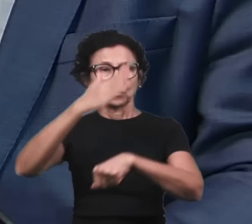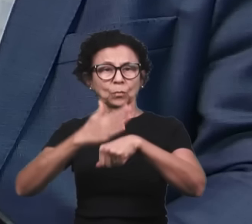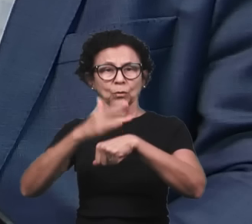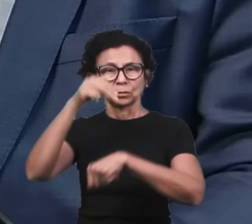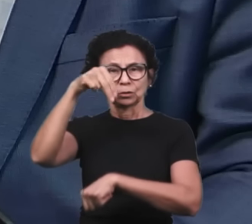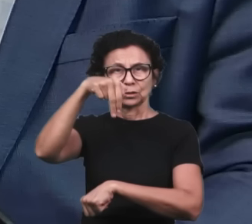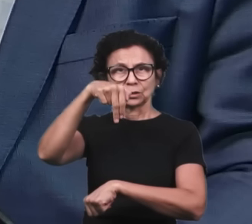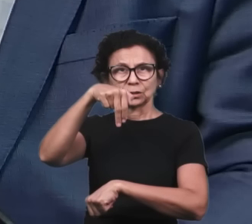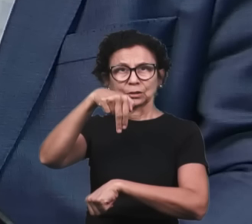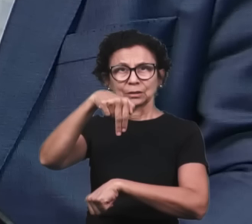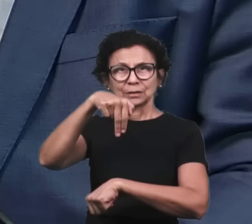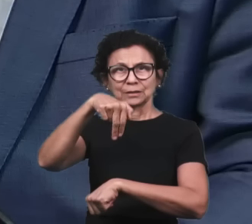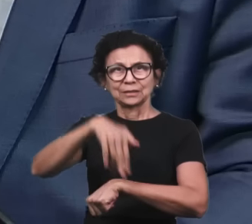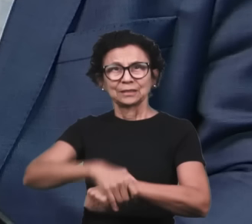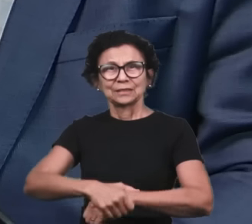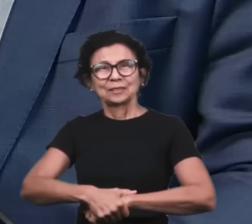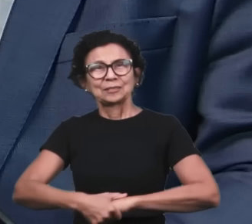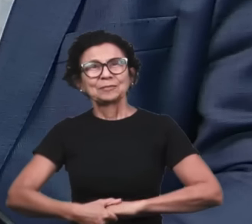falei, perdi,